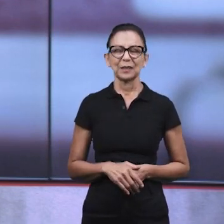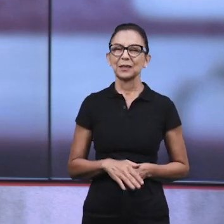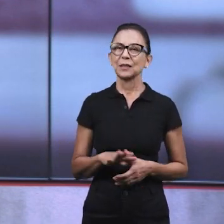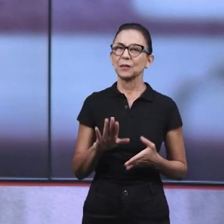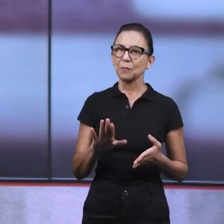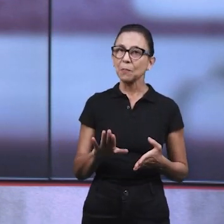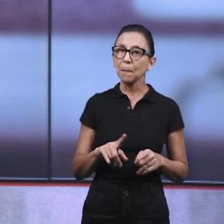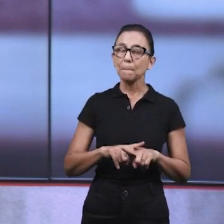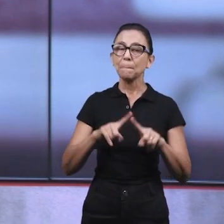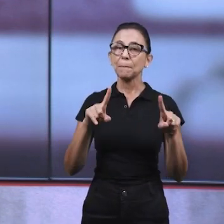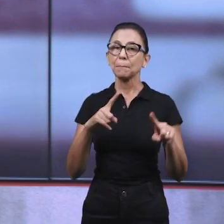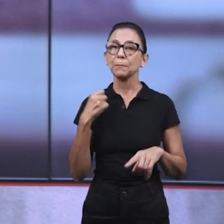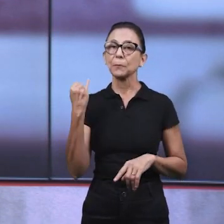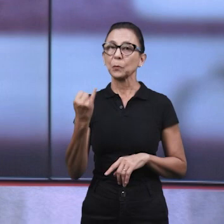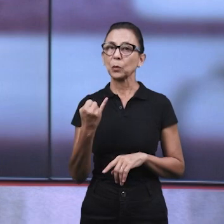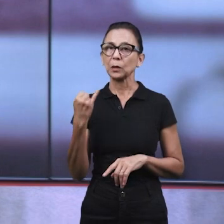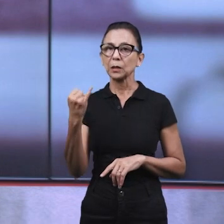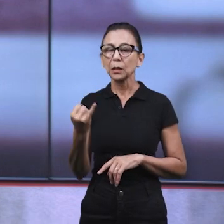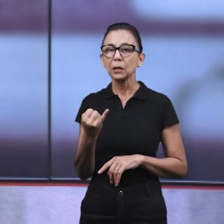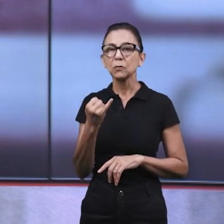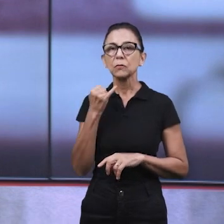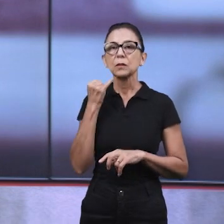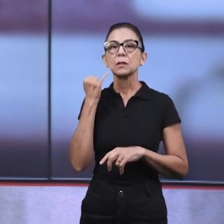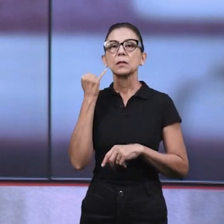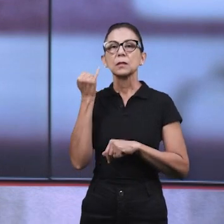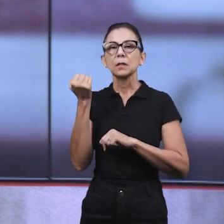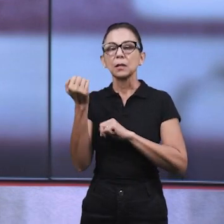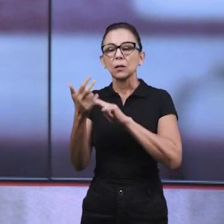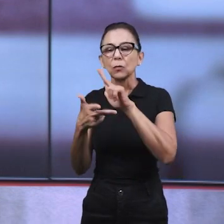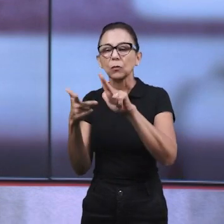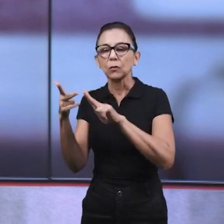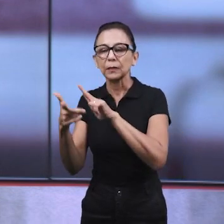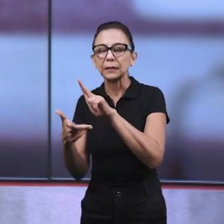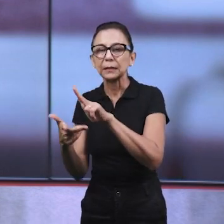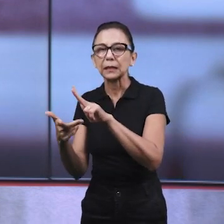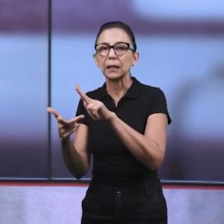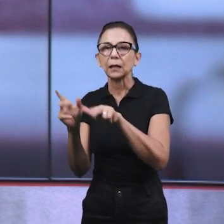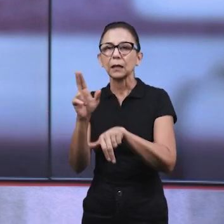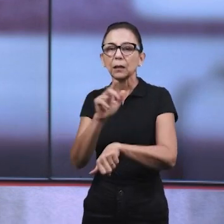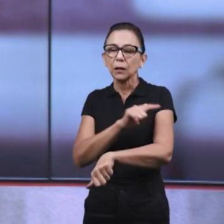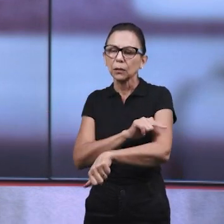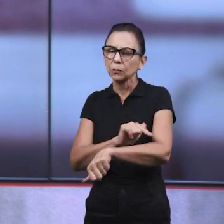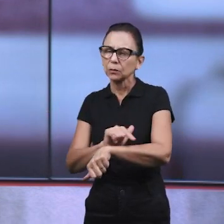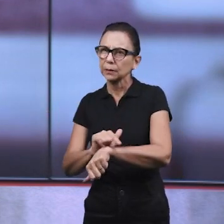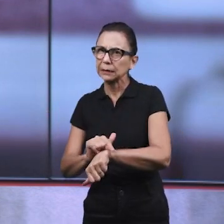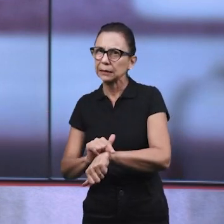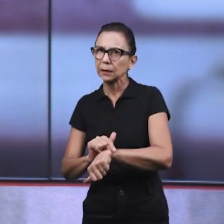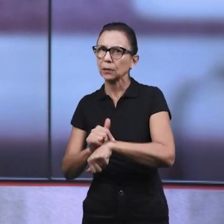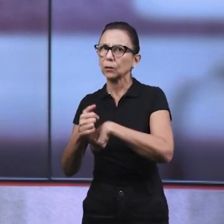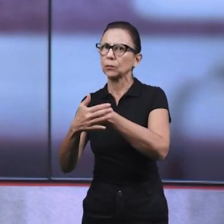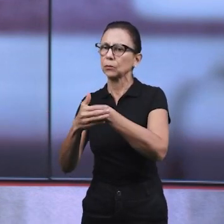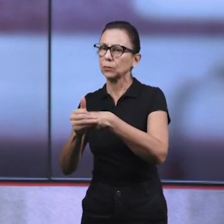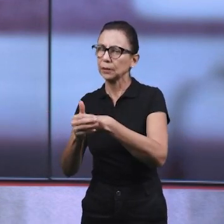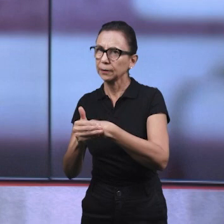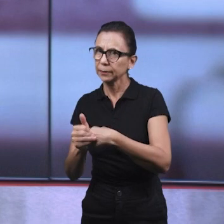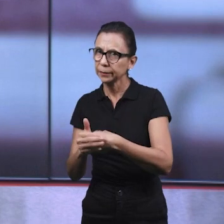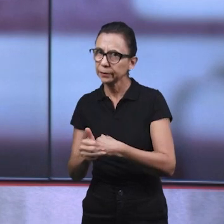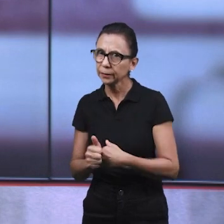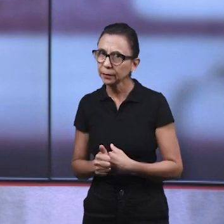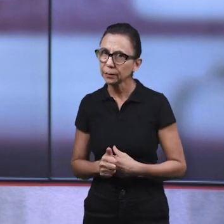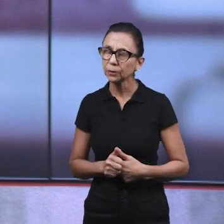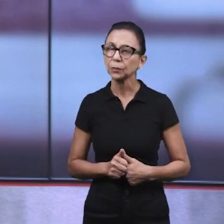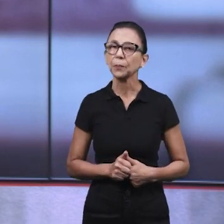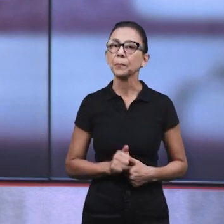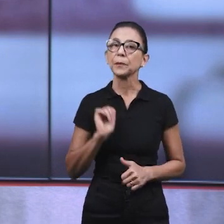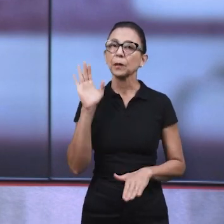a edificação, para que dê graça aos que o ouvem. Por causa da nossa imperfeição, podemos falar